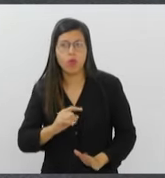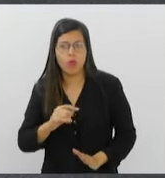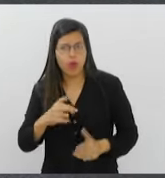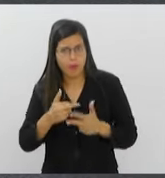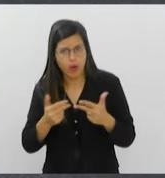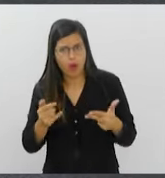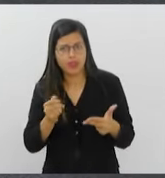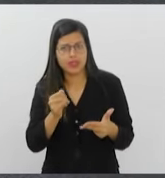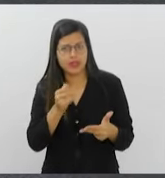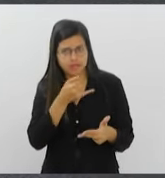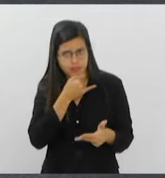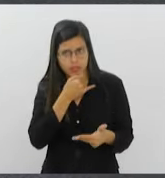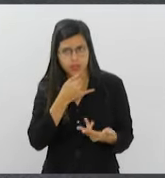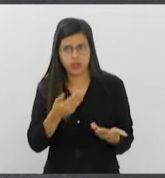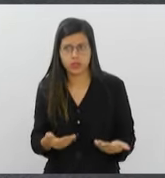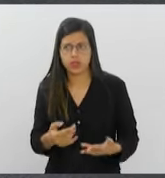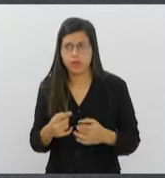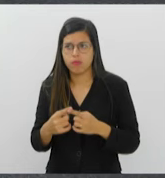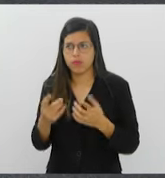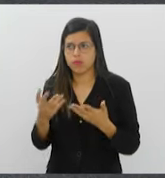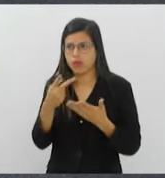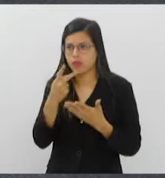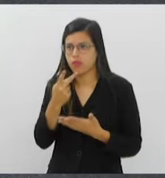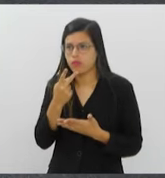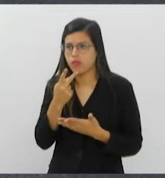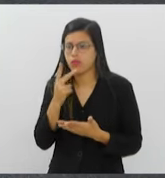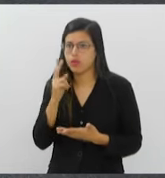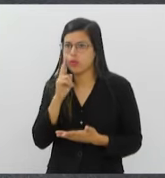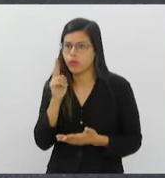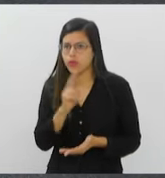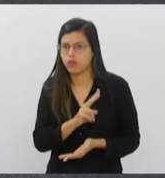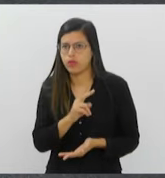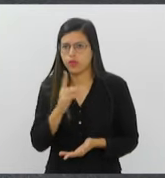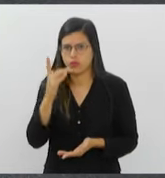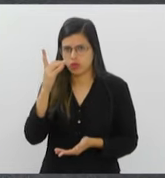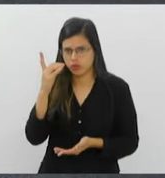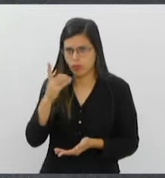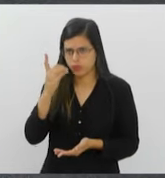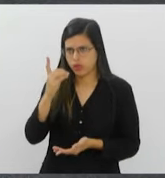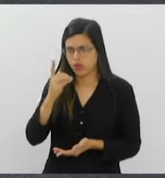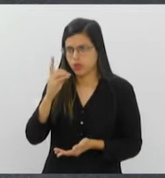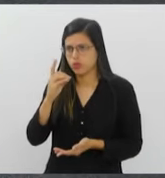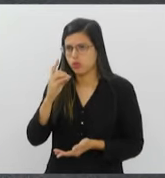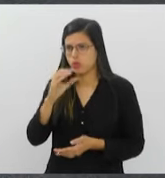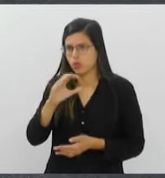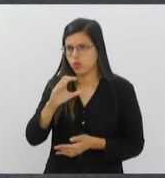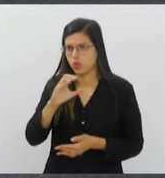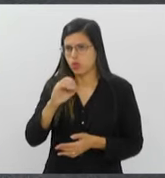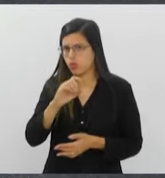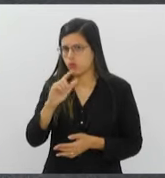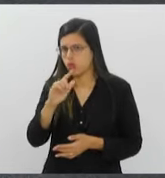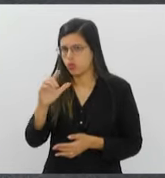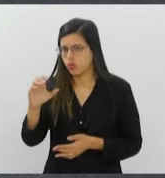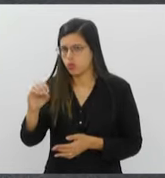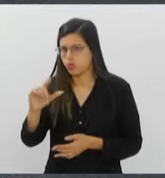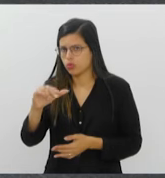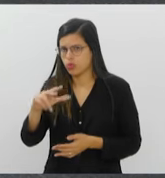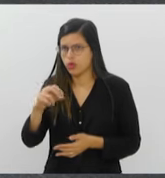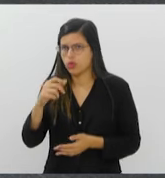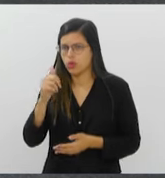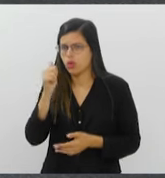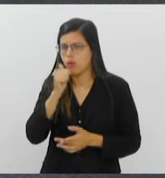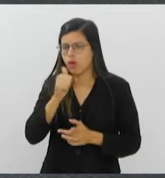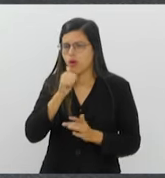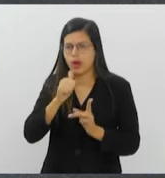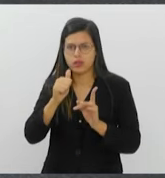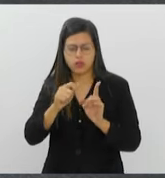tristíssima. Mas eu quero dizer que eu vi, deputado Cozzolino, eu vi mulher grávida apanhar na